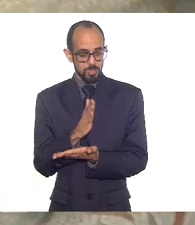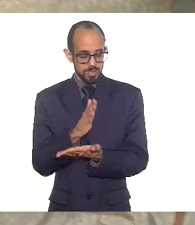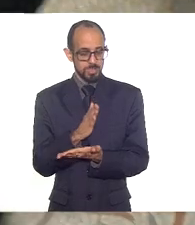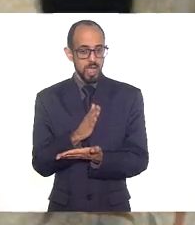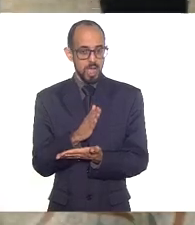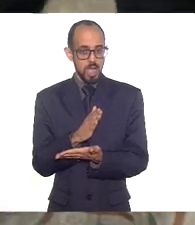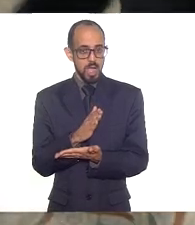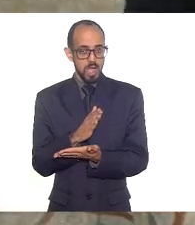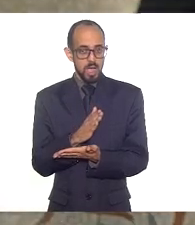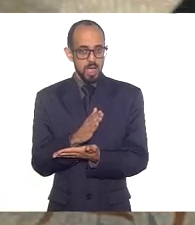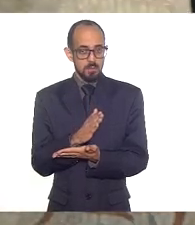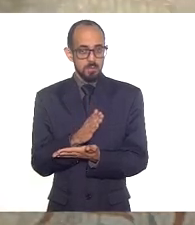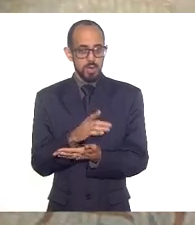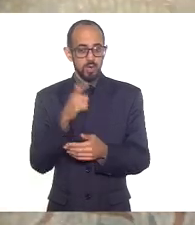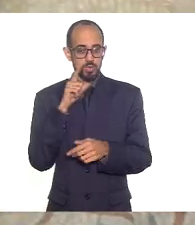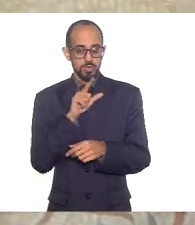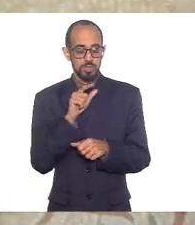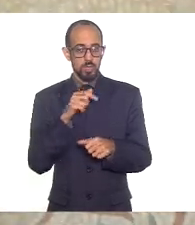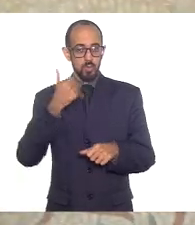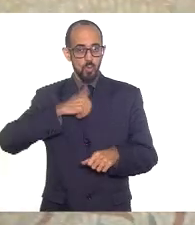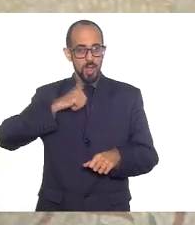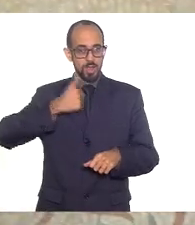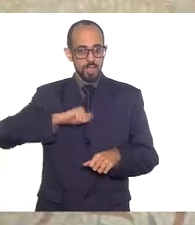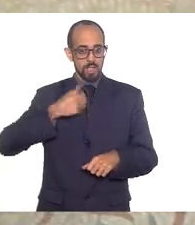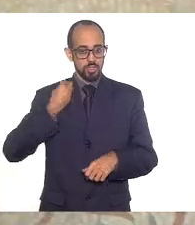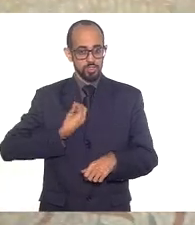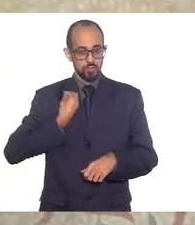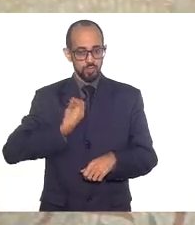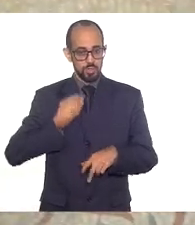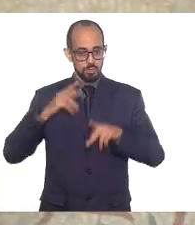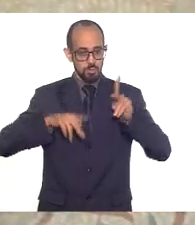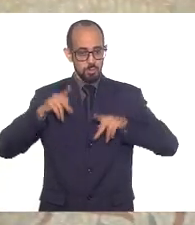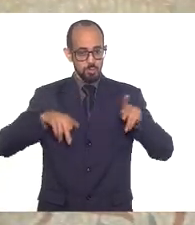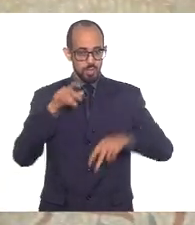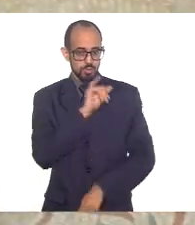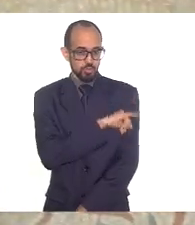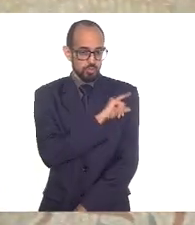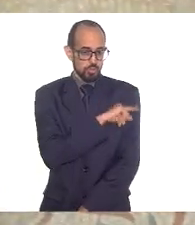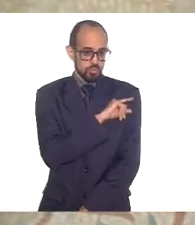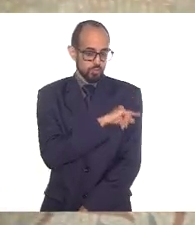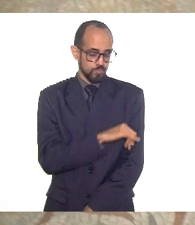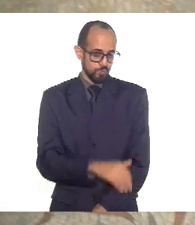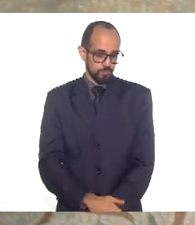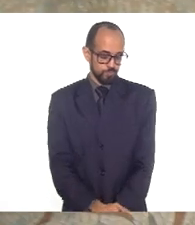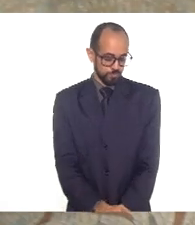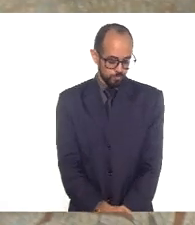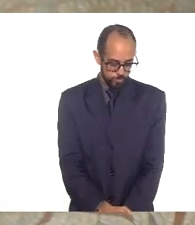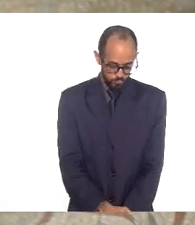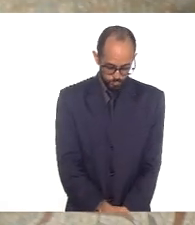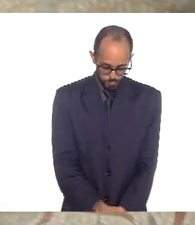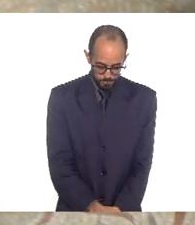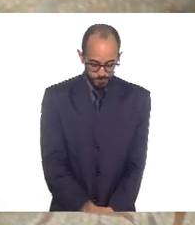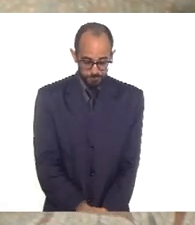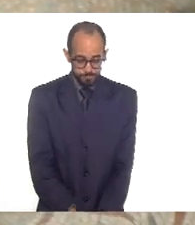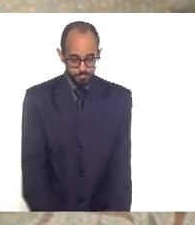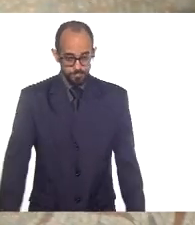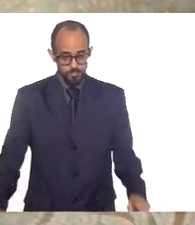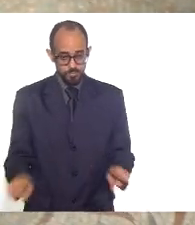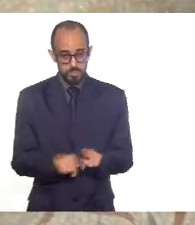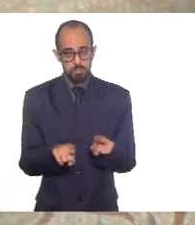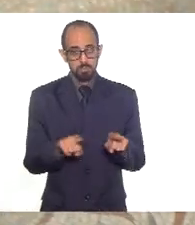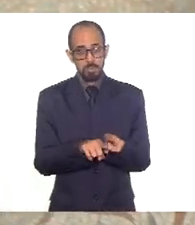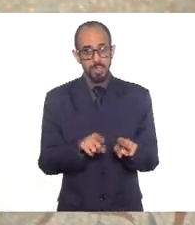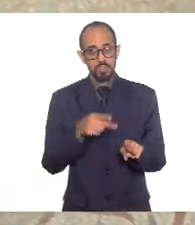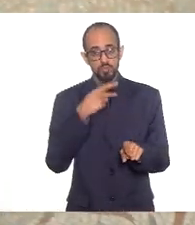tá levando qualidade de vida para o povo Fluminense e sem falar da questão do